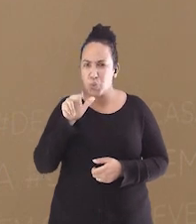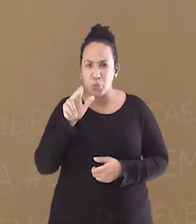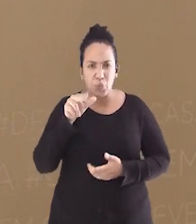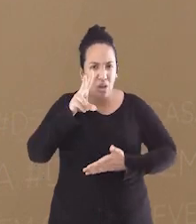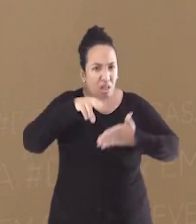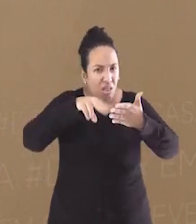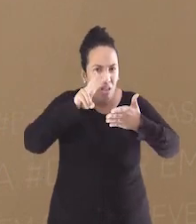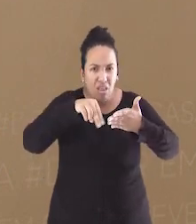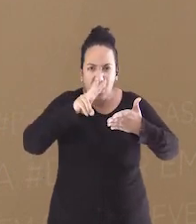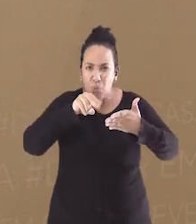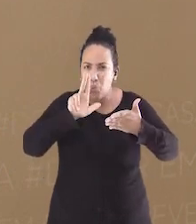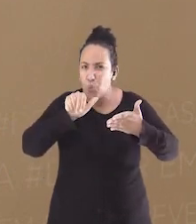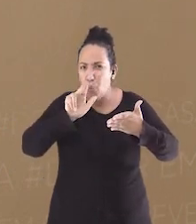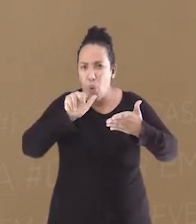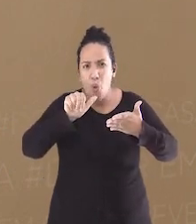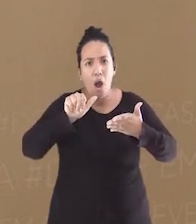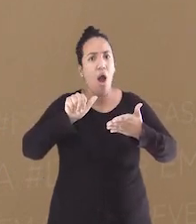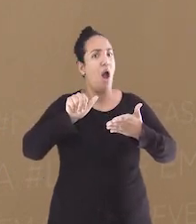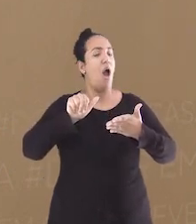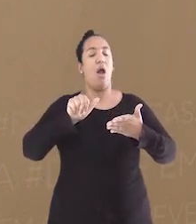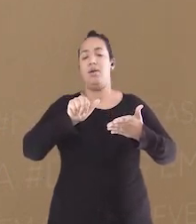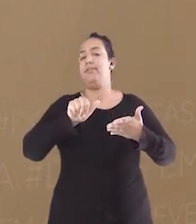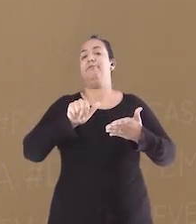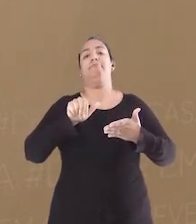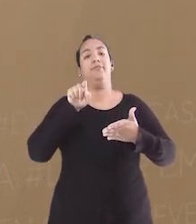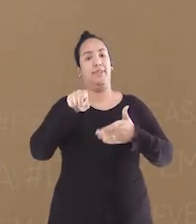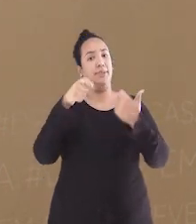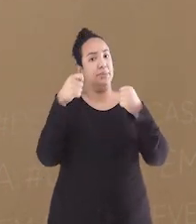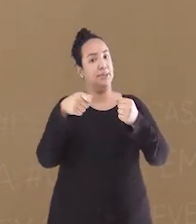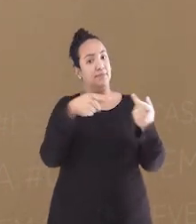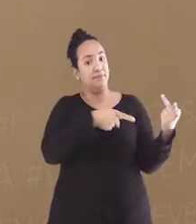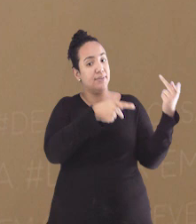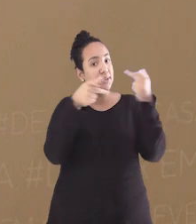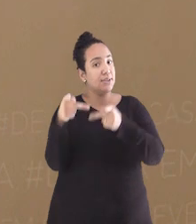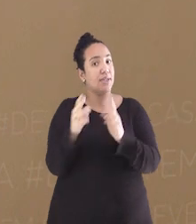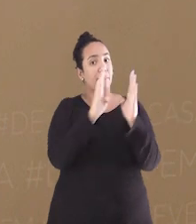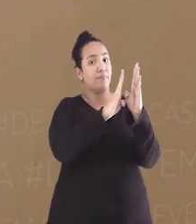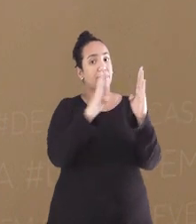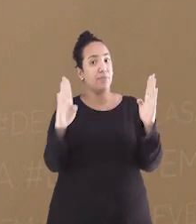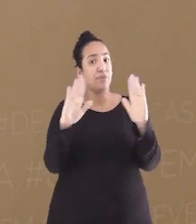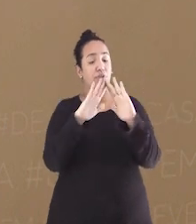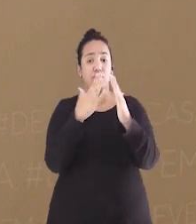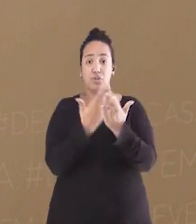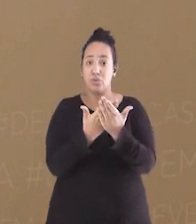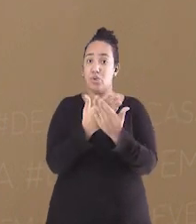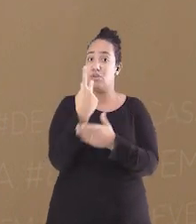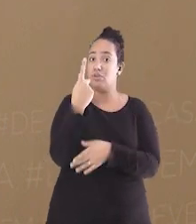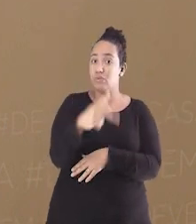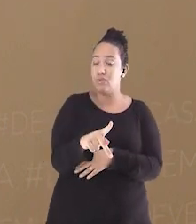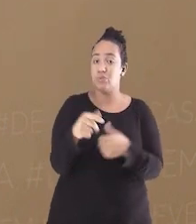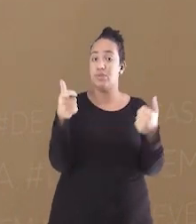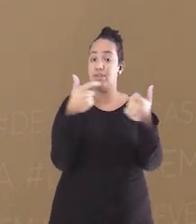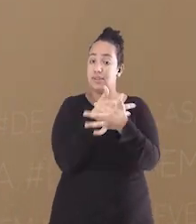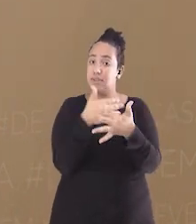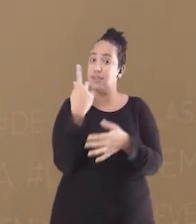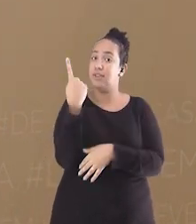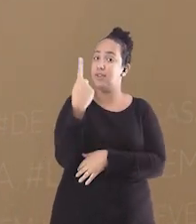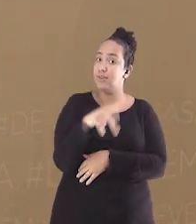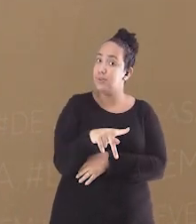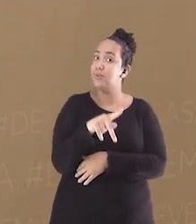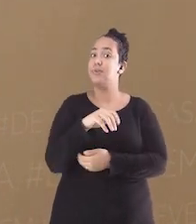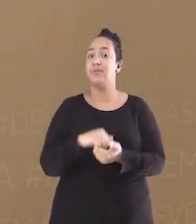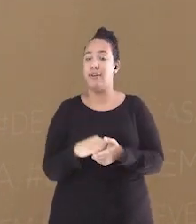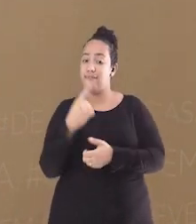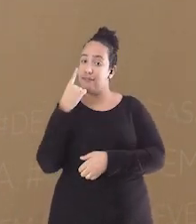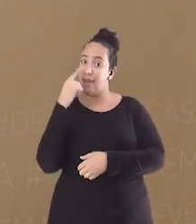essa oportunidade? Não deixa de visitar a biblioteca da sua escola ou da sua cidade e pegar esse tipo